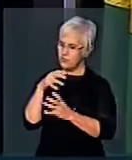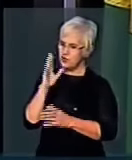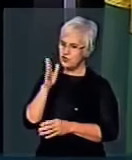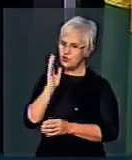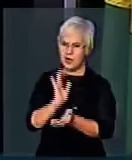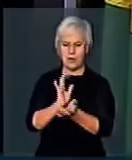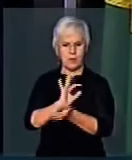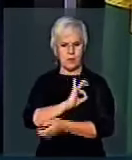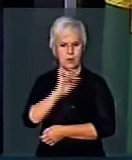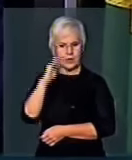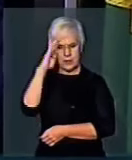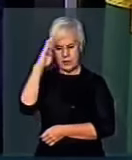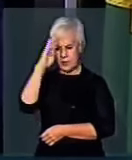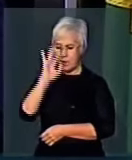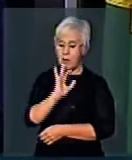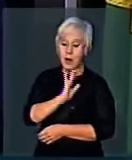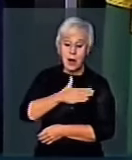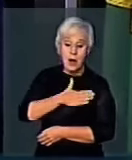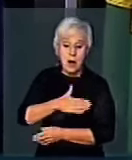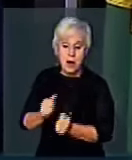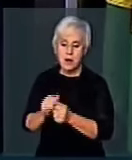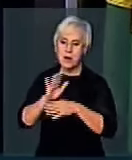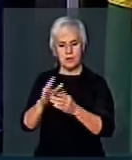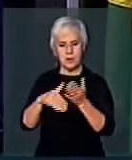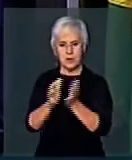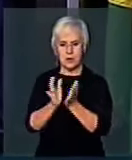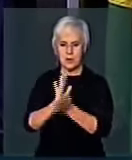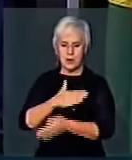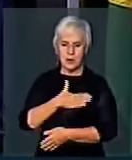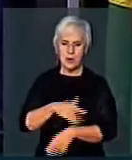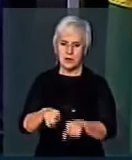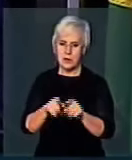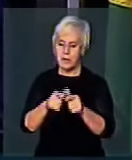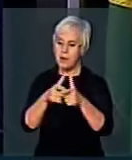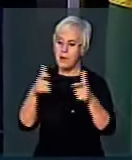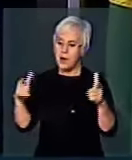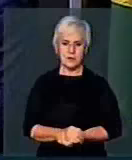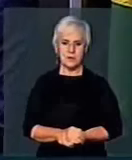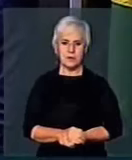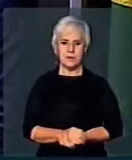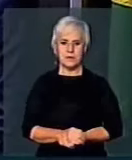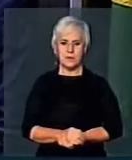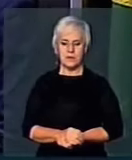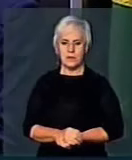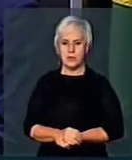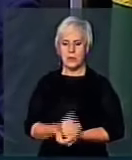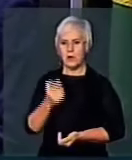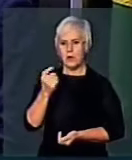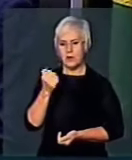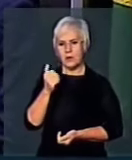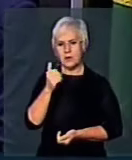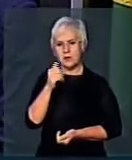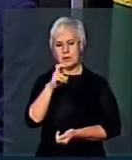Polícia Militar, pelo Corpo de Bombeiro Militar, pelo Policial Civil e por uma grande parte da sociedade. Os quase 500 mil de